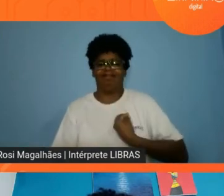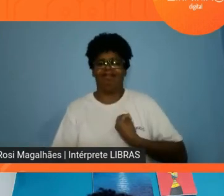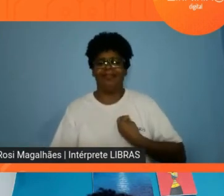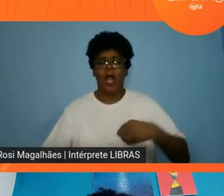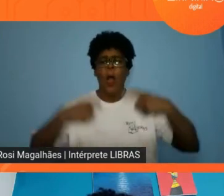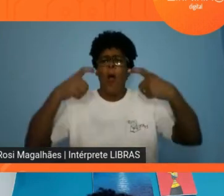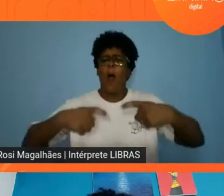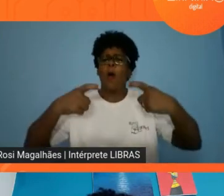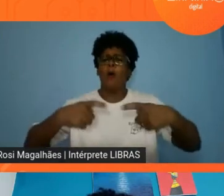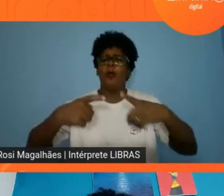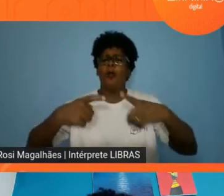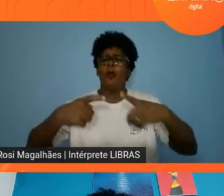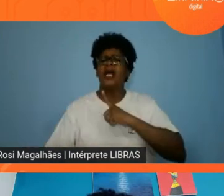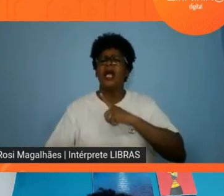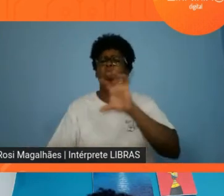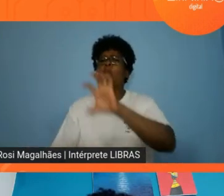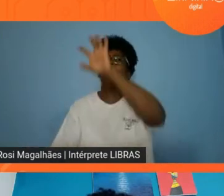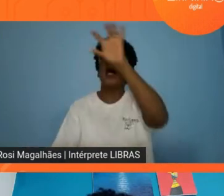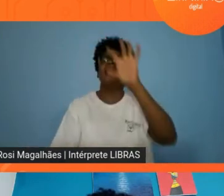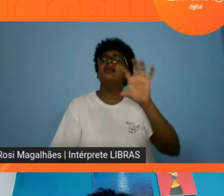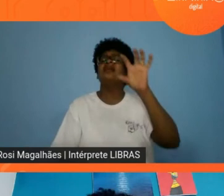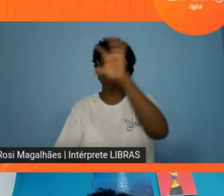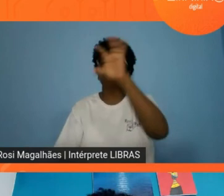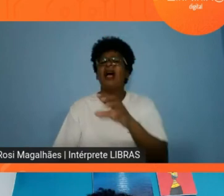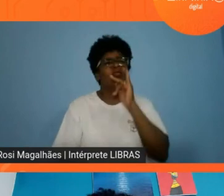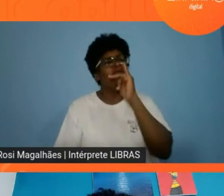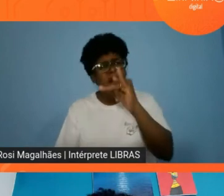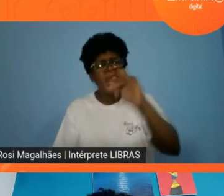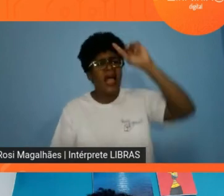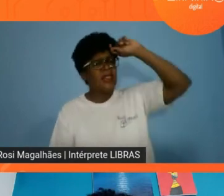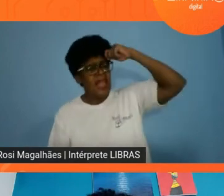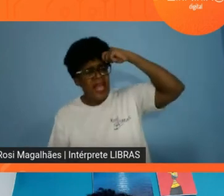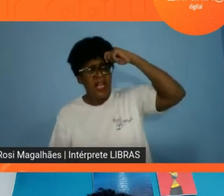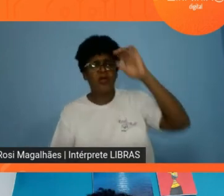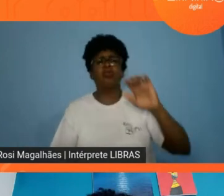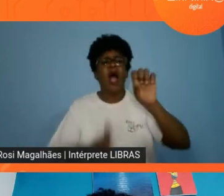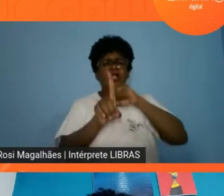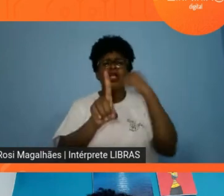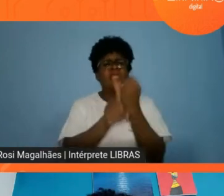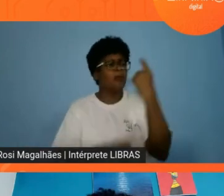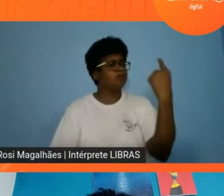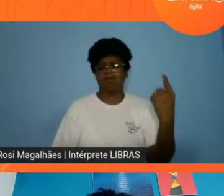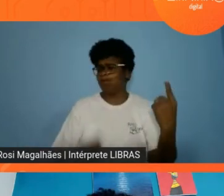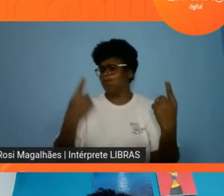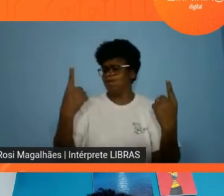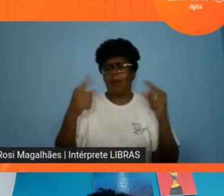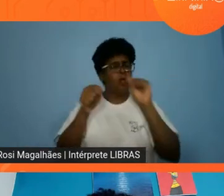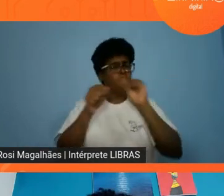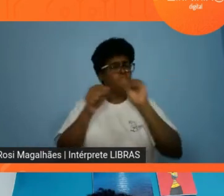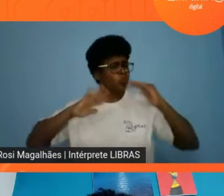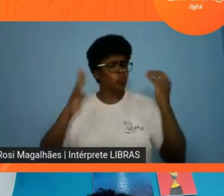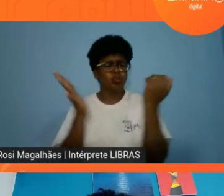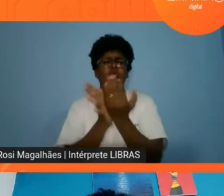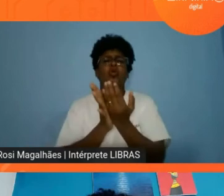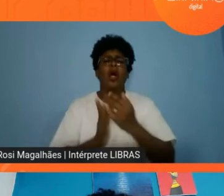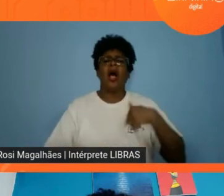onde o Estado, né, traz o que é ser negro, né, associa o Estado, a burguesia, o colonizador e as grandes